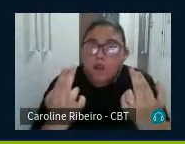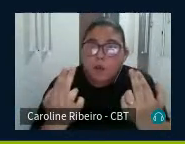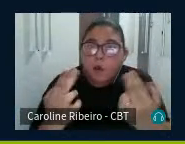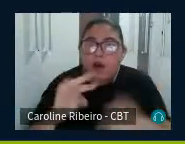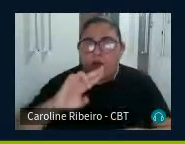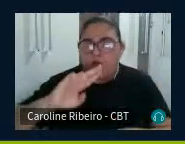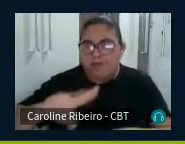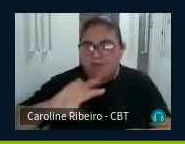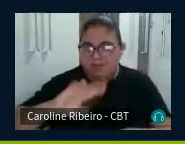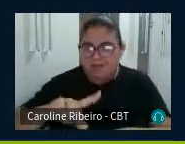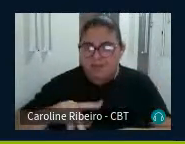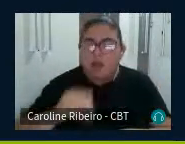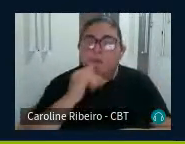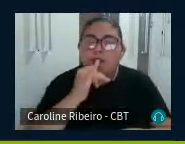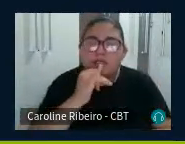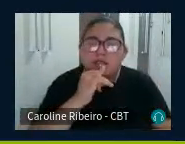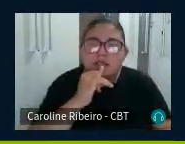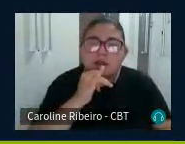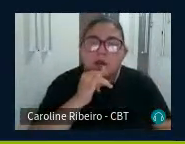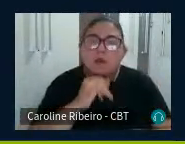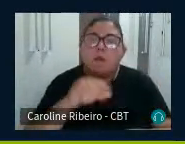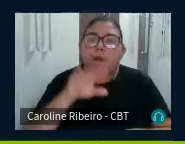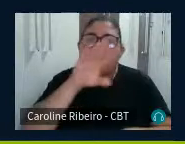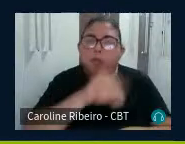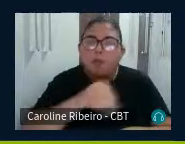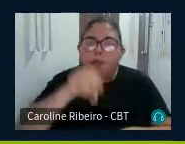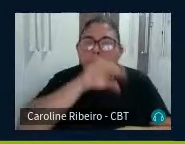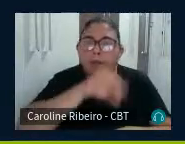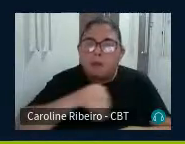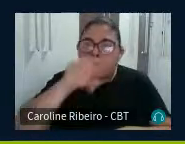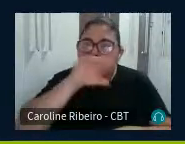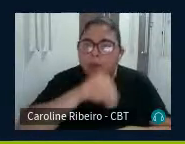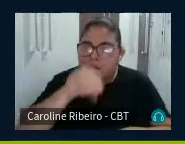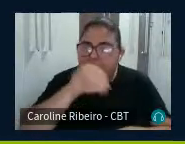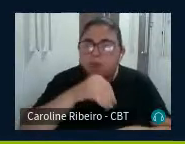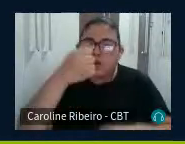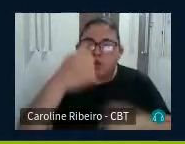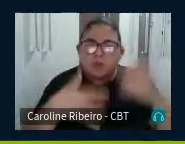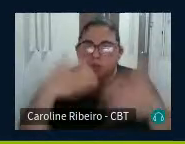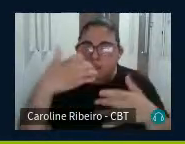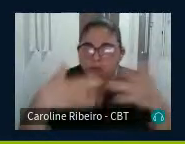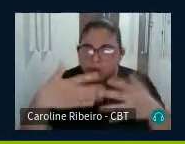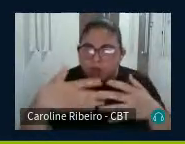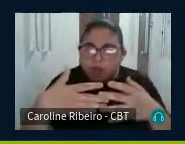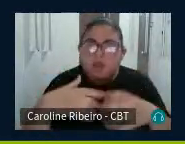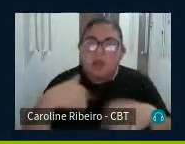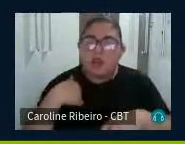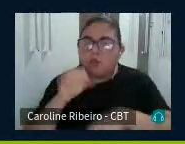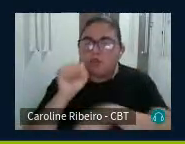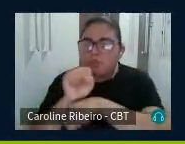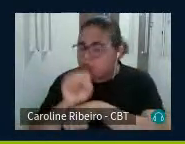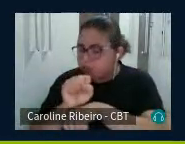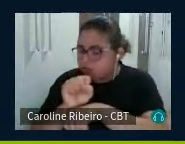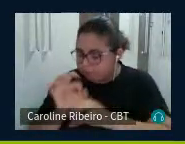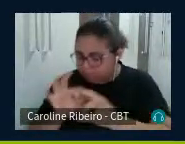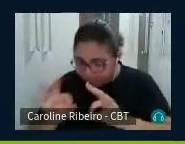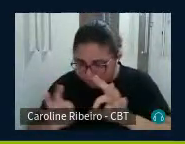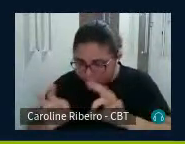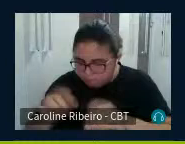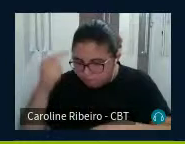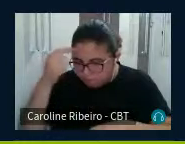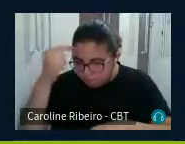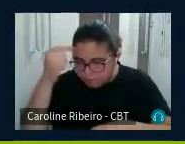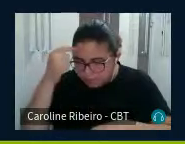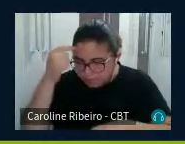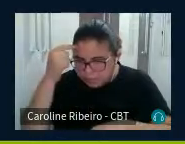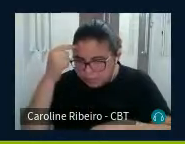Eu interpreto, né, a informação que o emissor está passando. O intérprete, ele requer